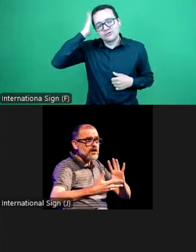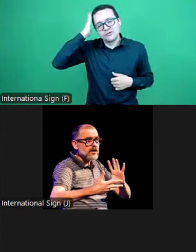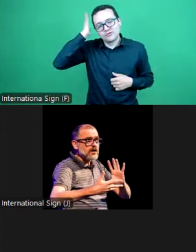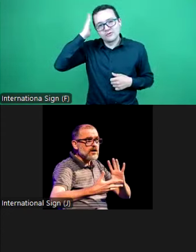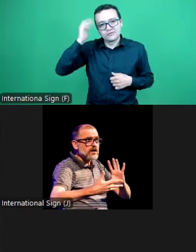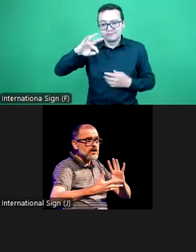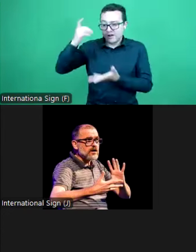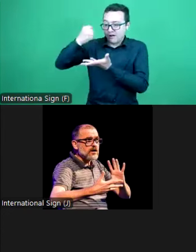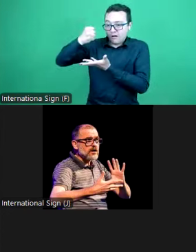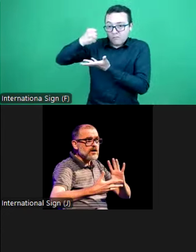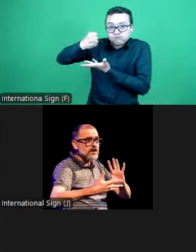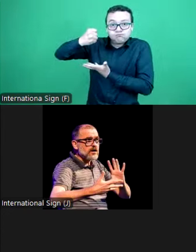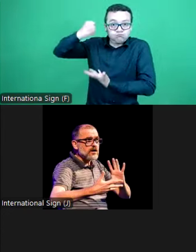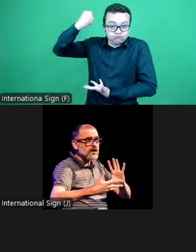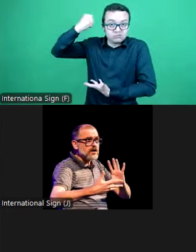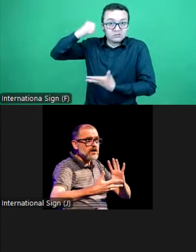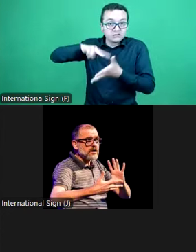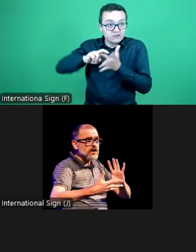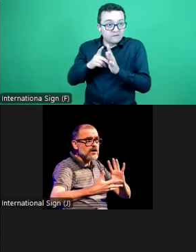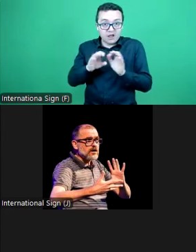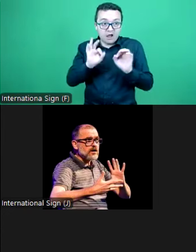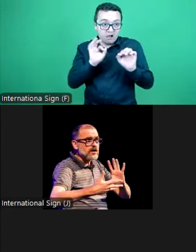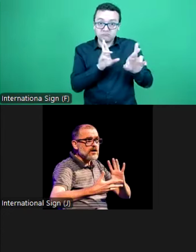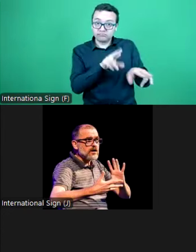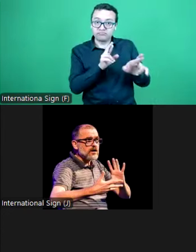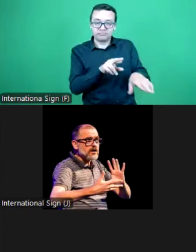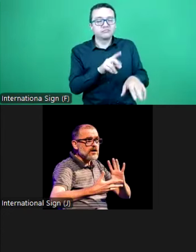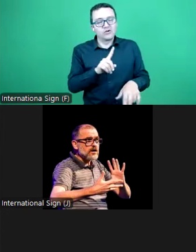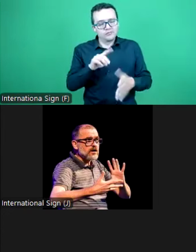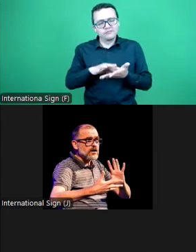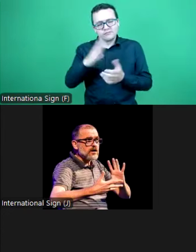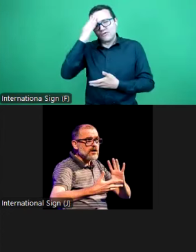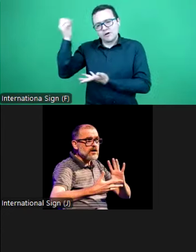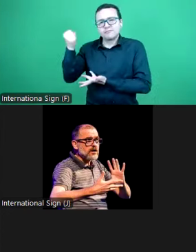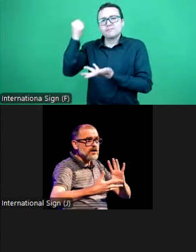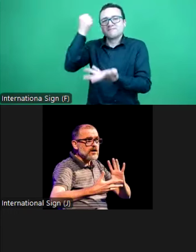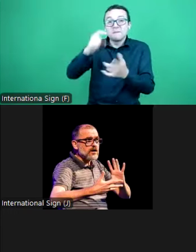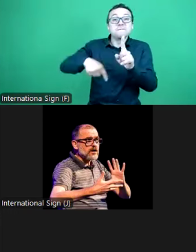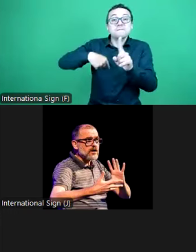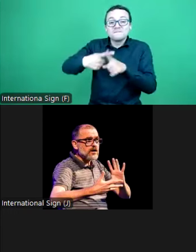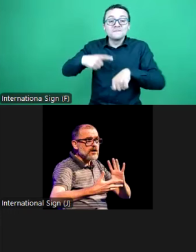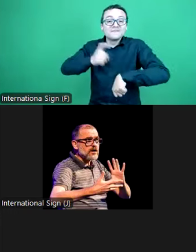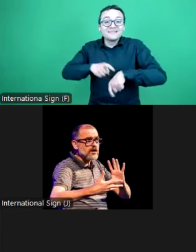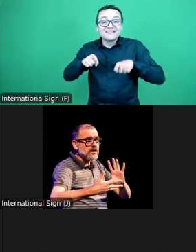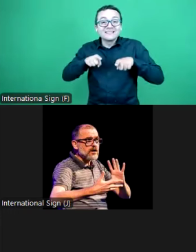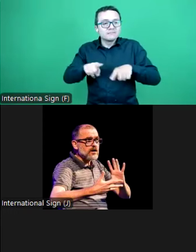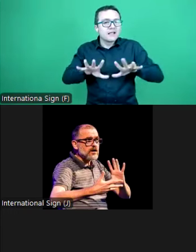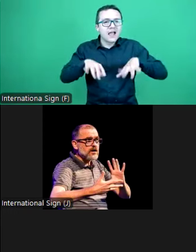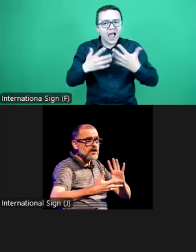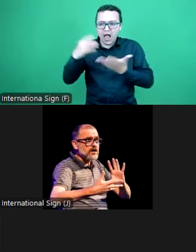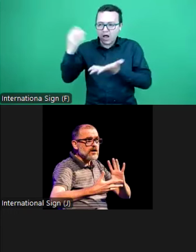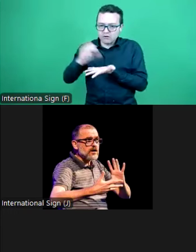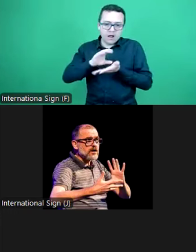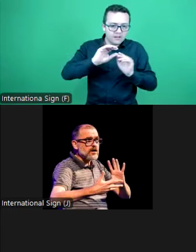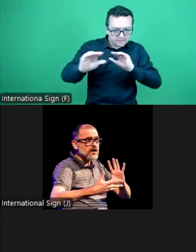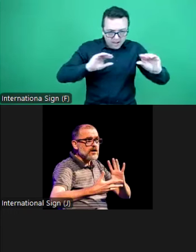recado. A gente vai ter que aportar mais recursos, mas, ao mesmo tempo, articulando como deve ser feito isso a partir de modelo de atenção, de